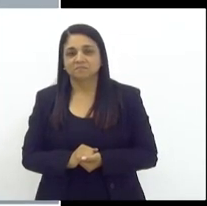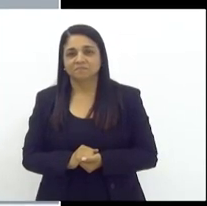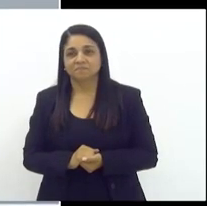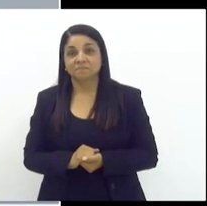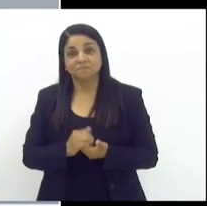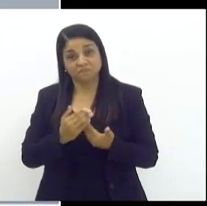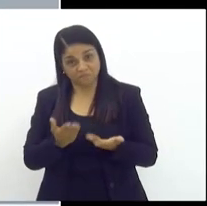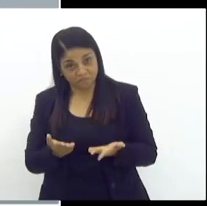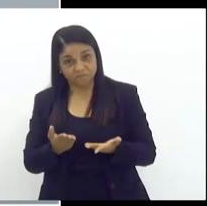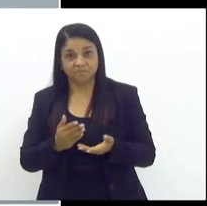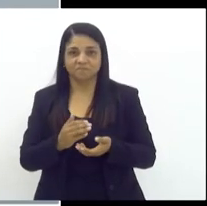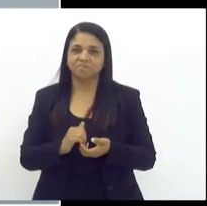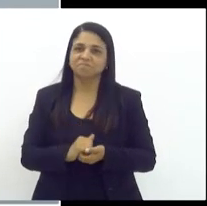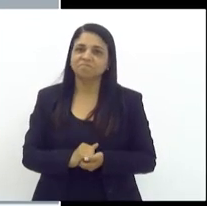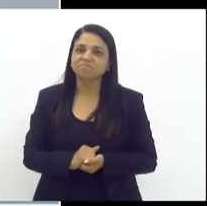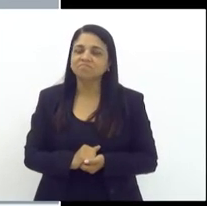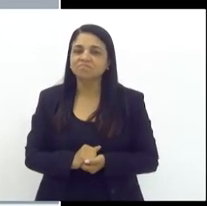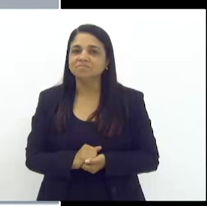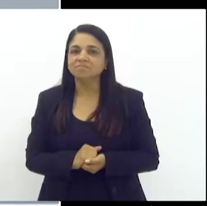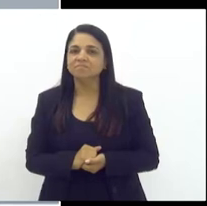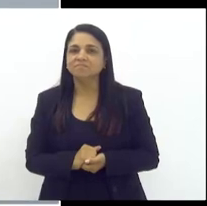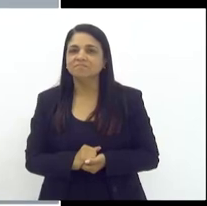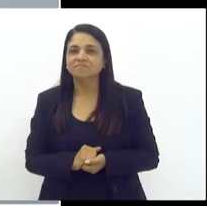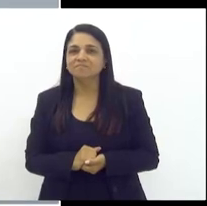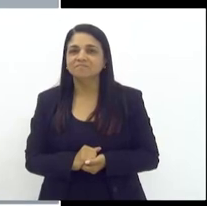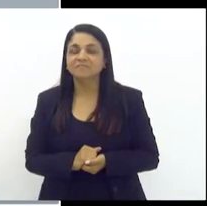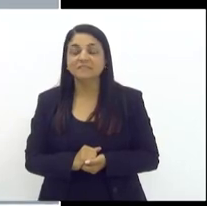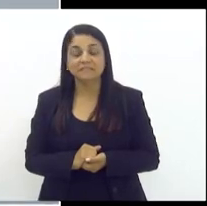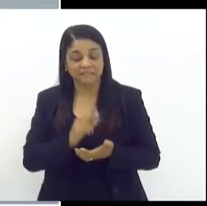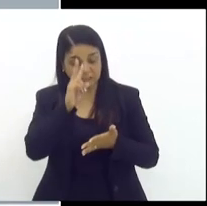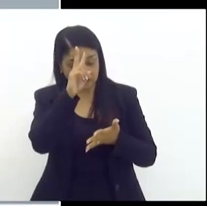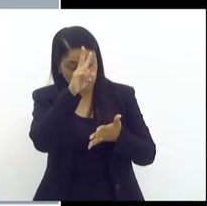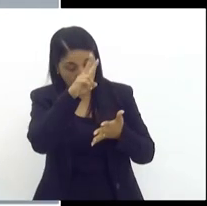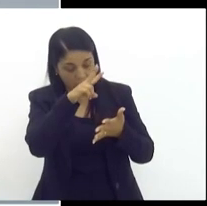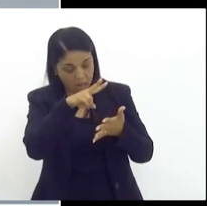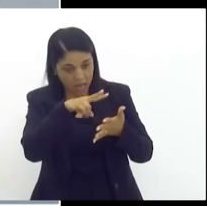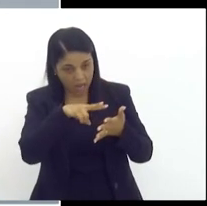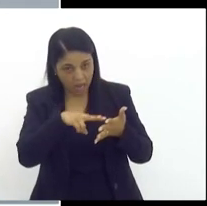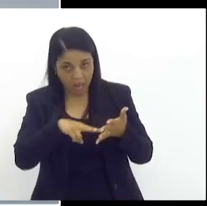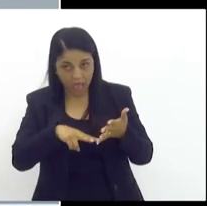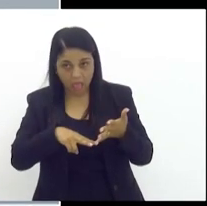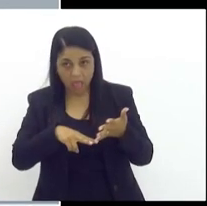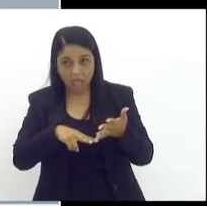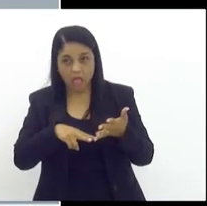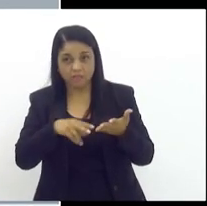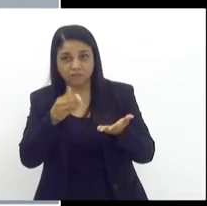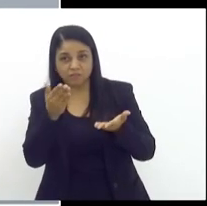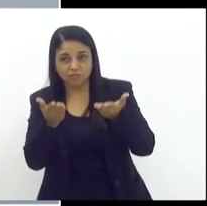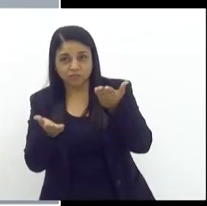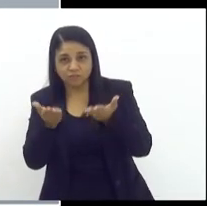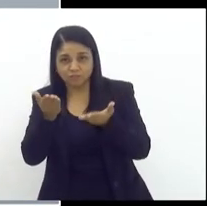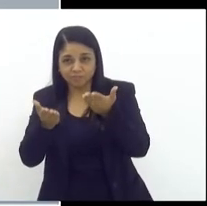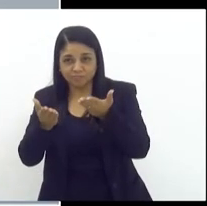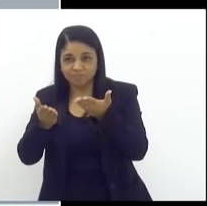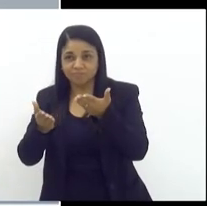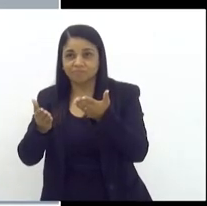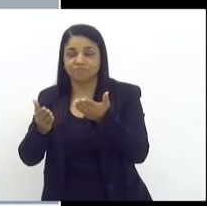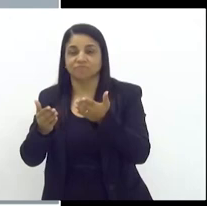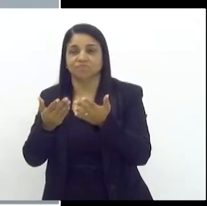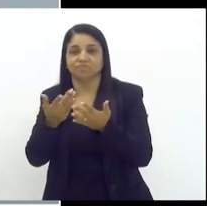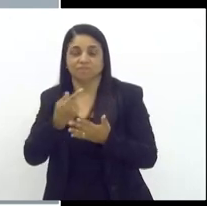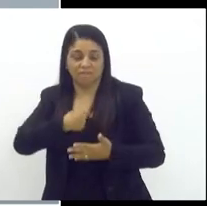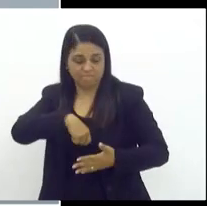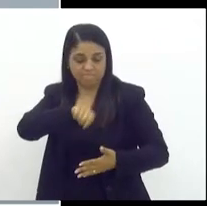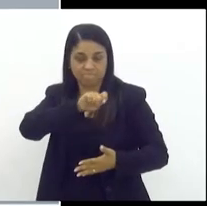olha só se a gente ler as compensações do benefícios fiscais estão sempre dizendo